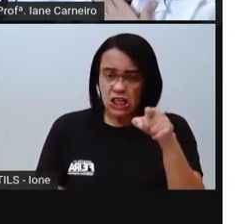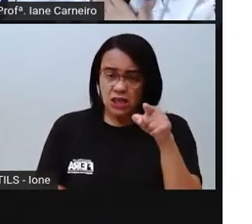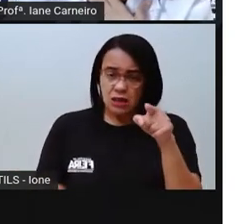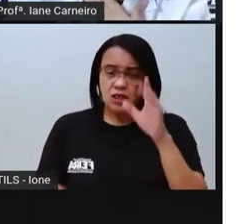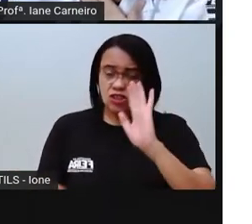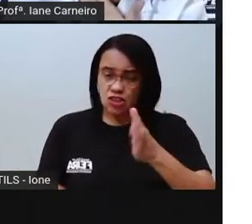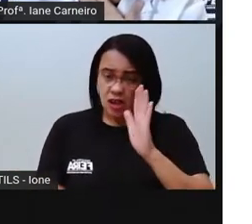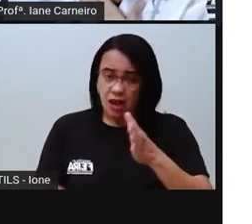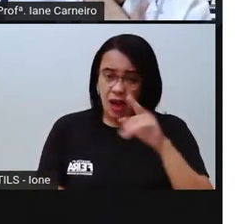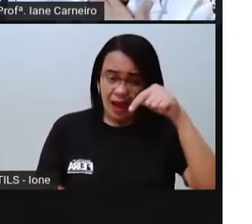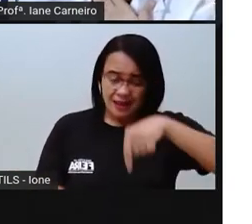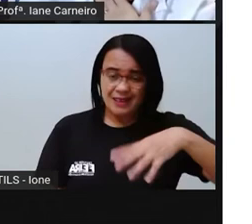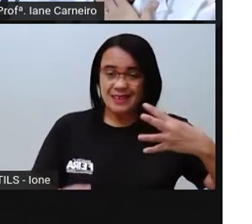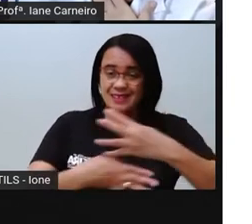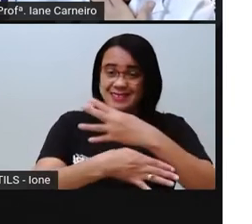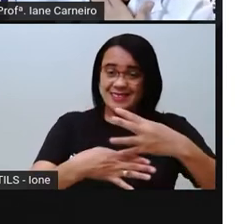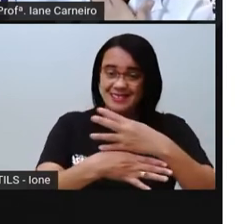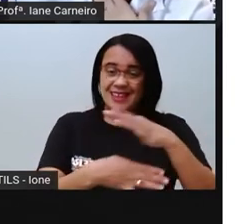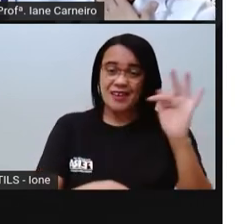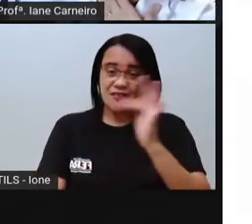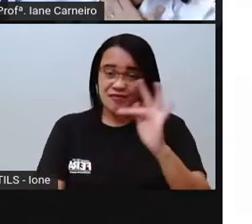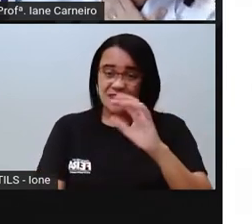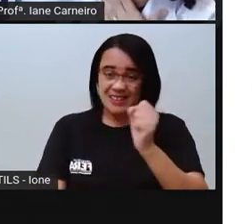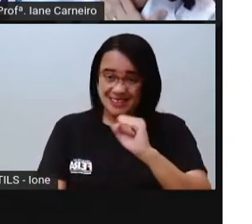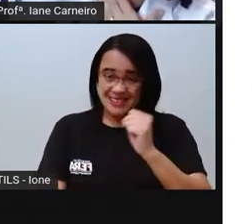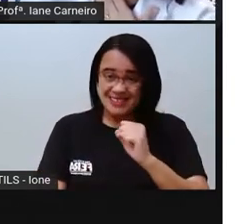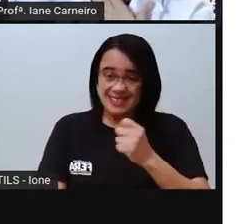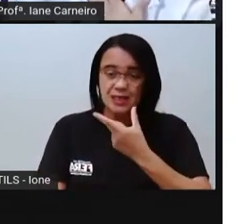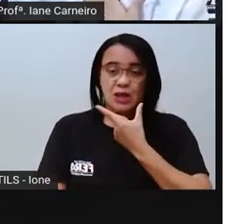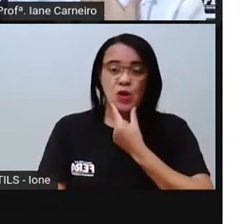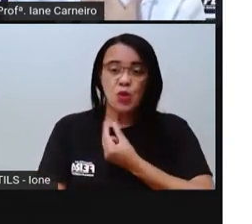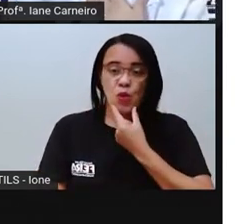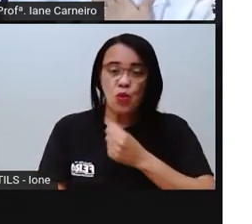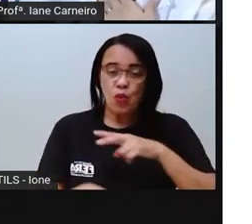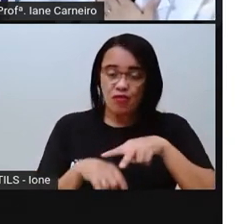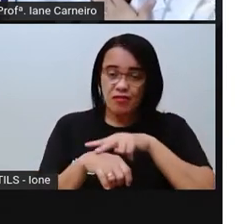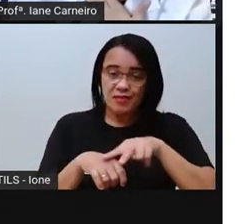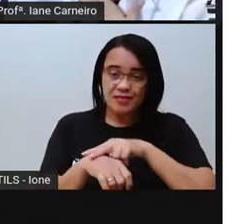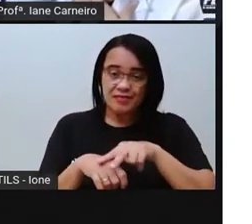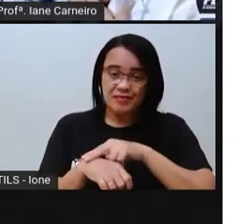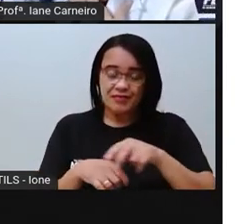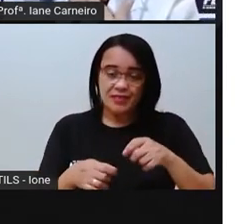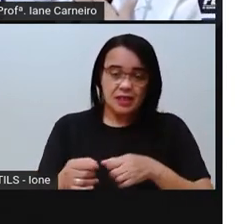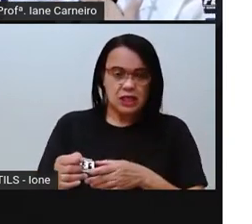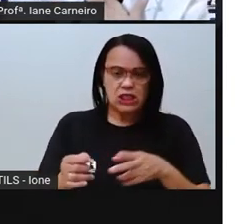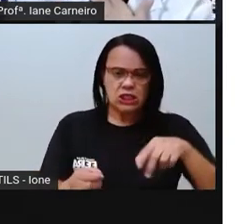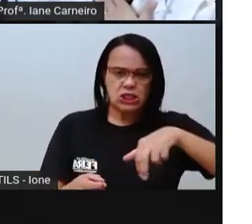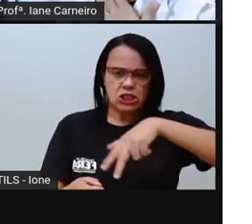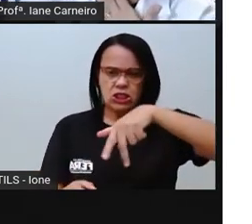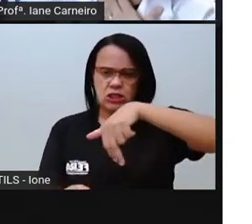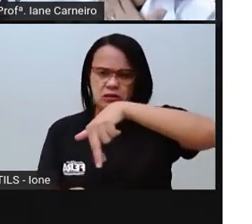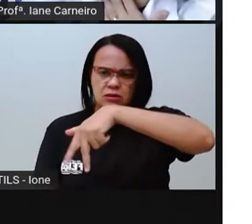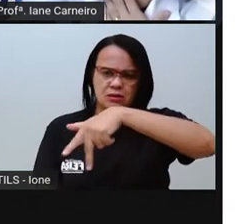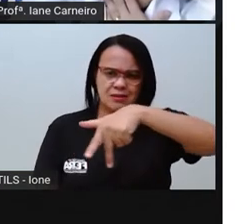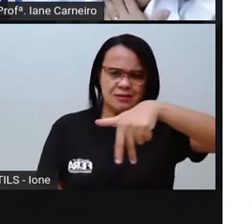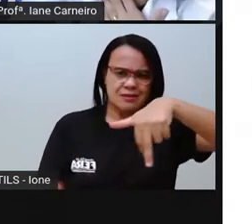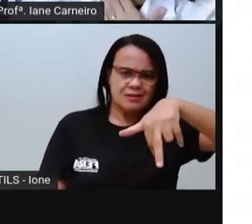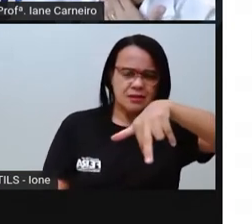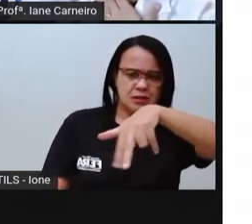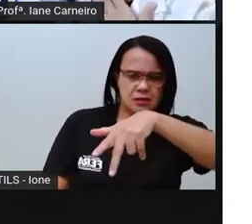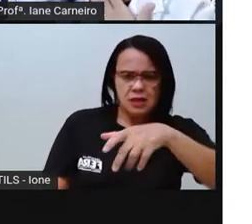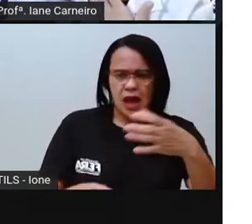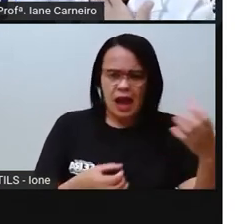nossa cidade? Né? A gente está vendo que ele está entre os carros. E a própria perguntou a vocês, né? Será que ele está